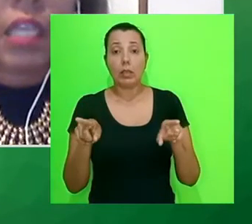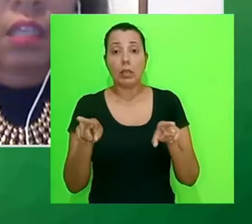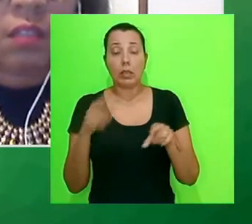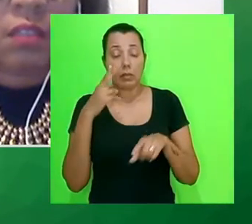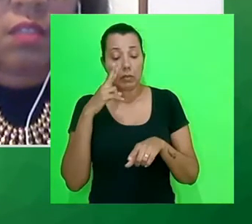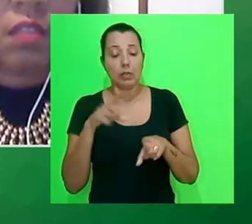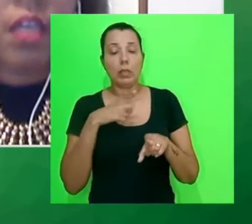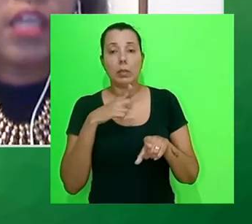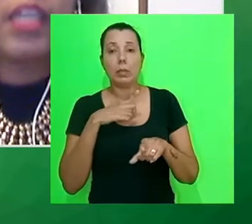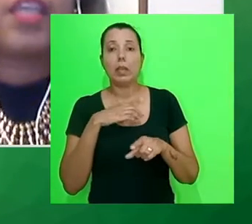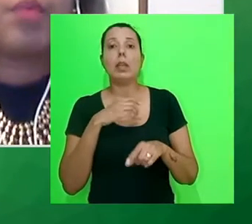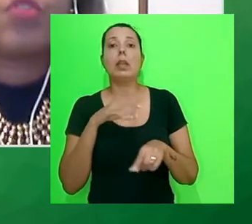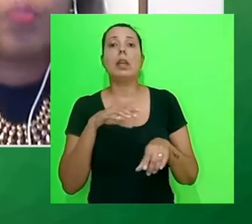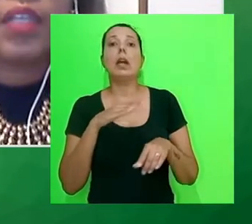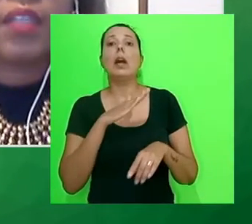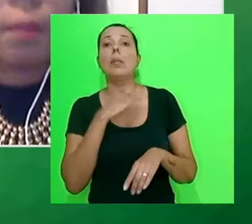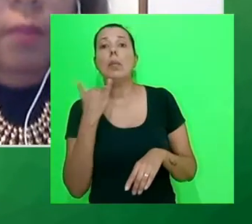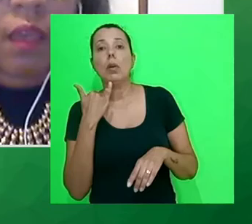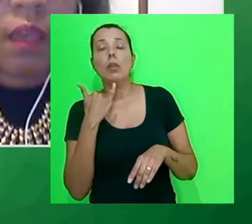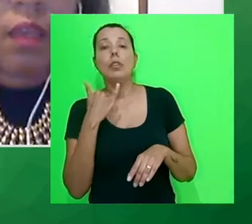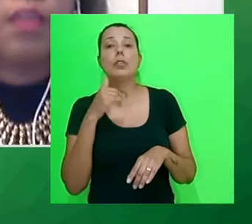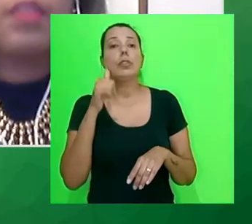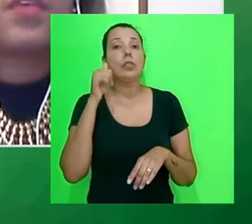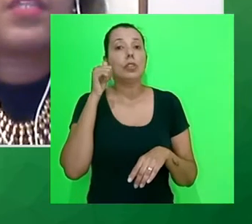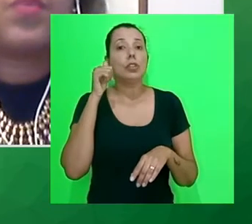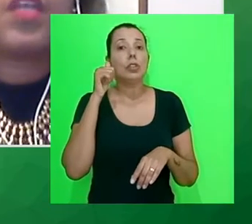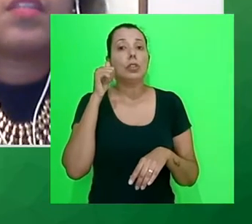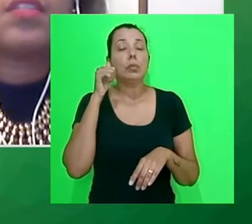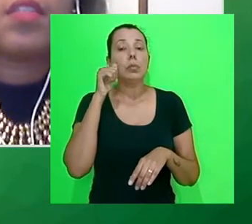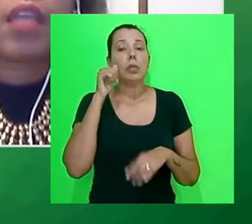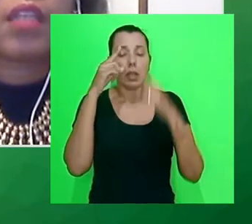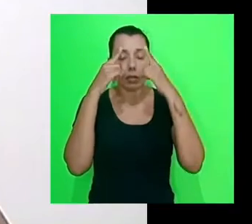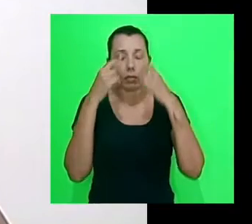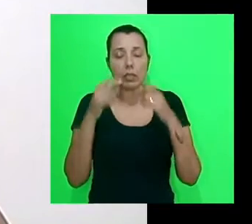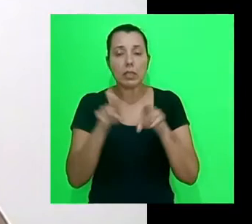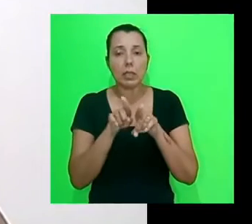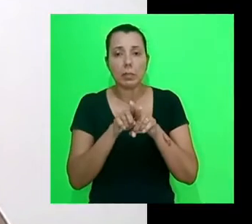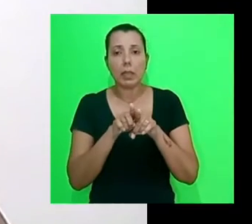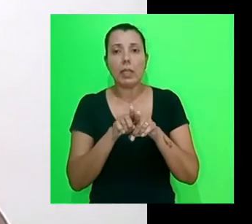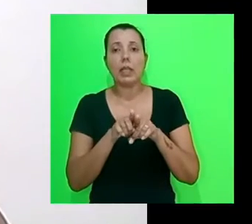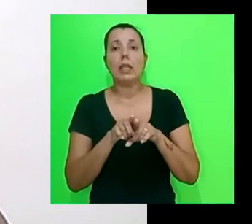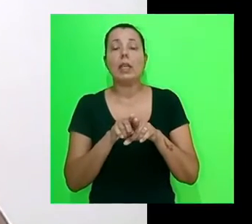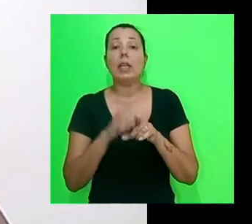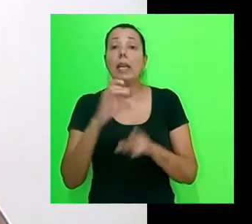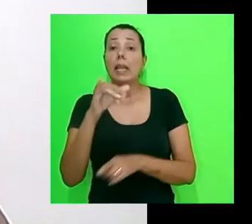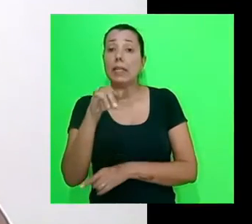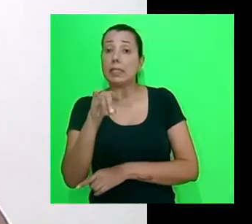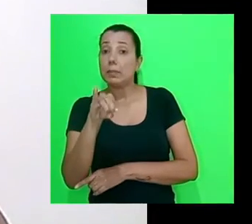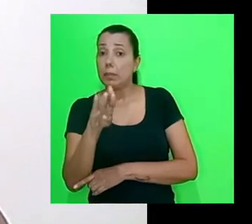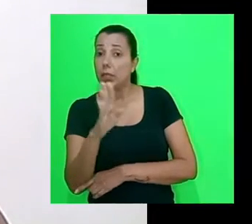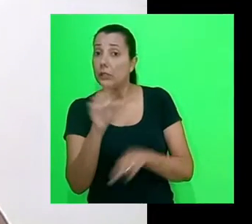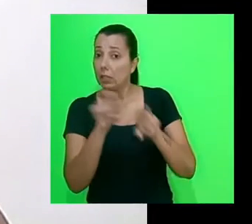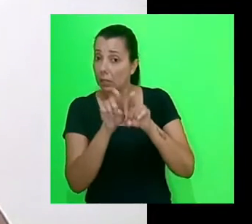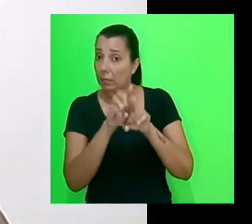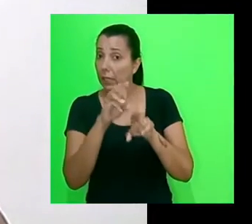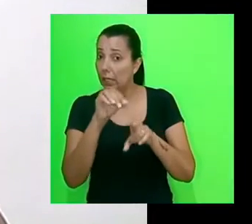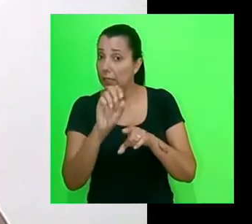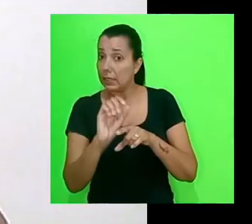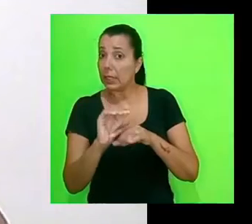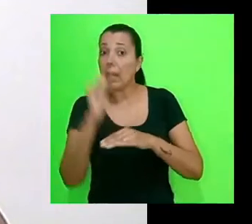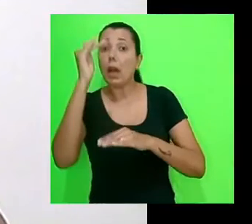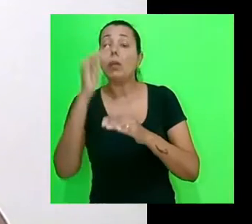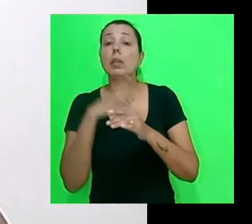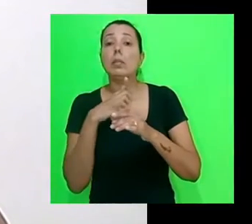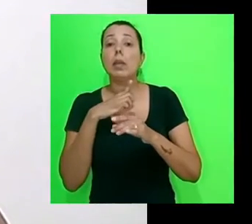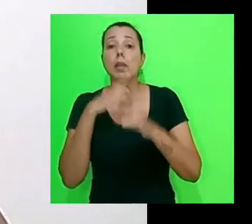as mulheres negras. E em tempo de pandemia, são as mulheres negras que mais perdem o emprego, porque são elas